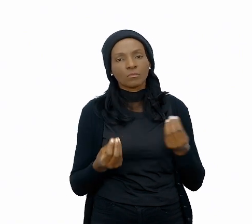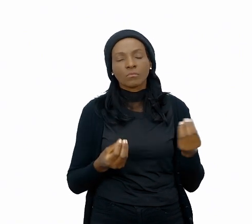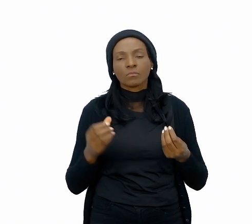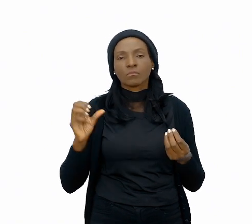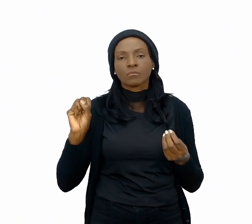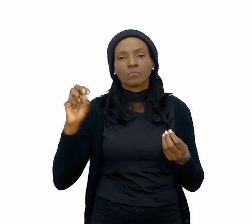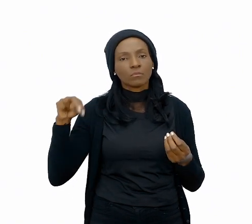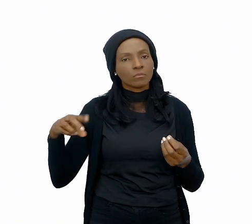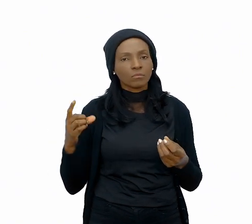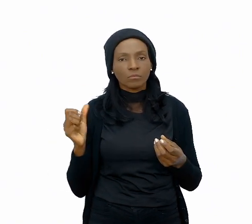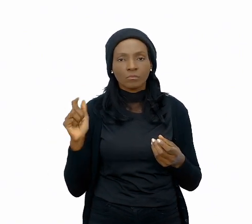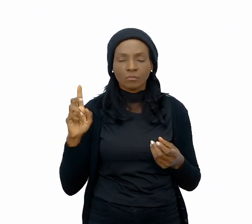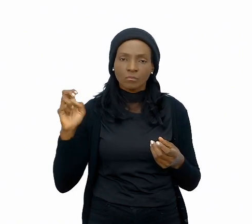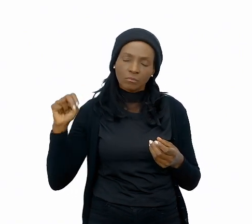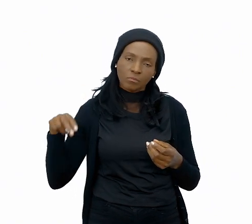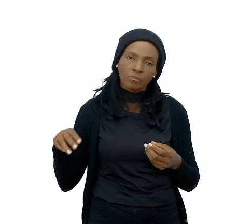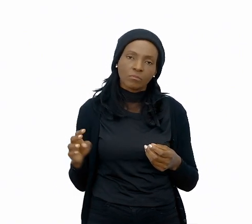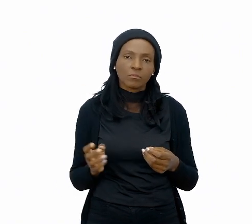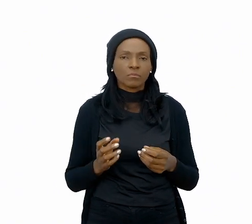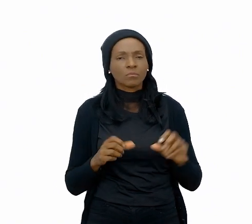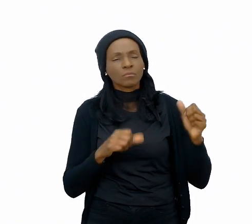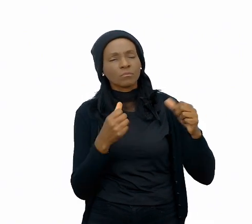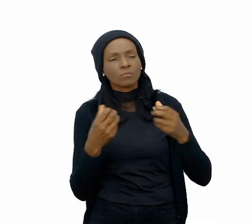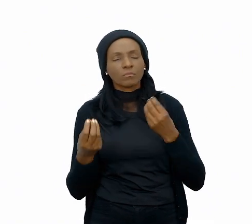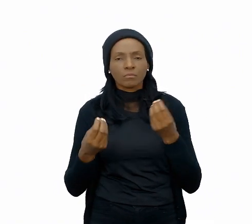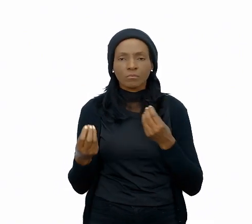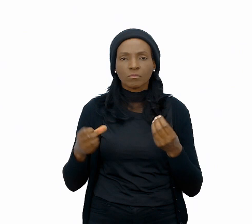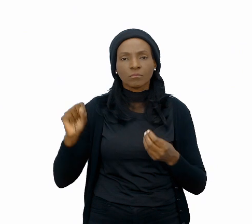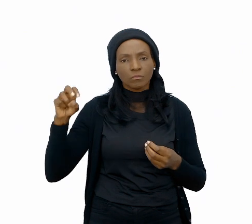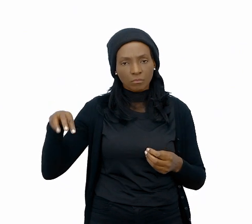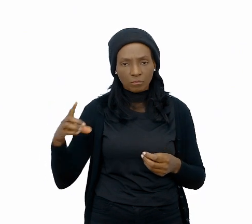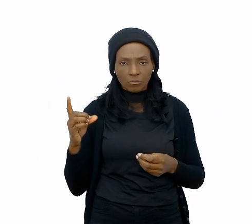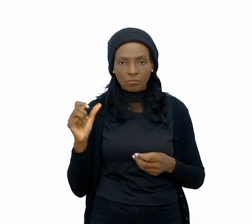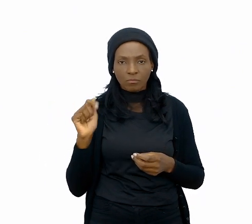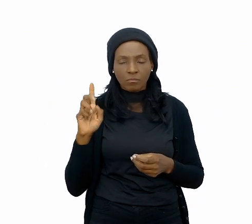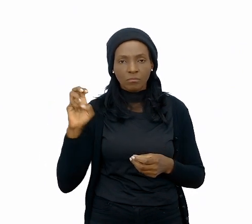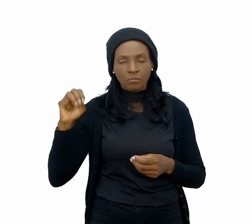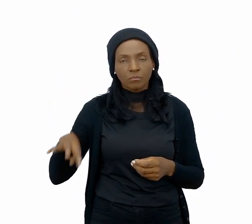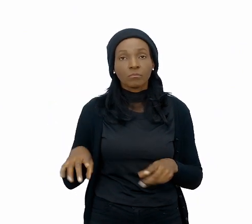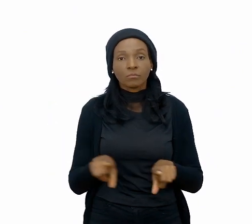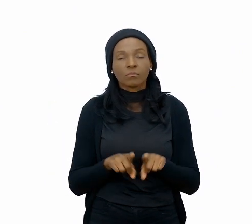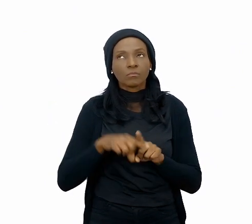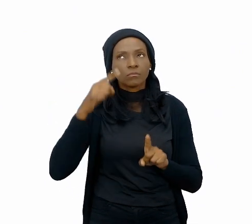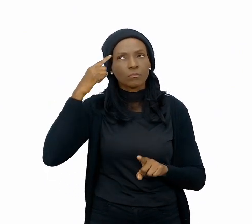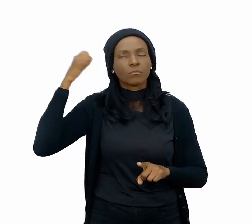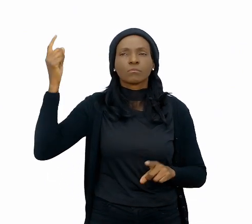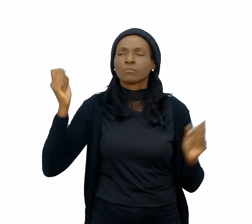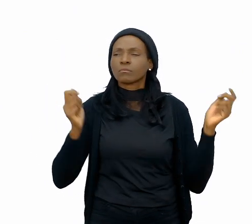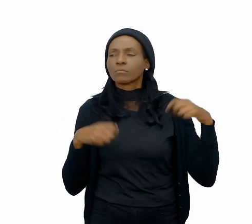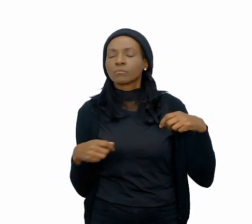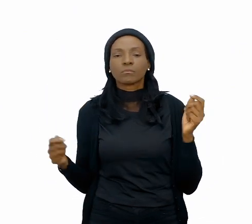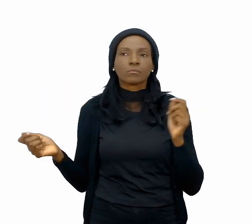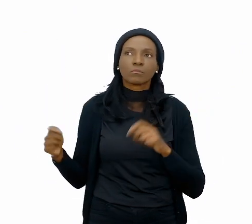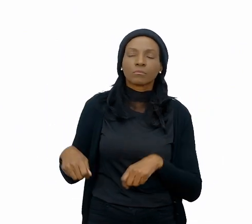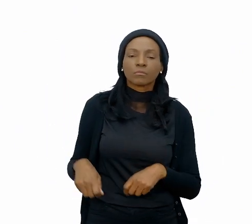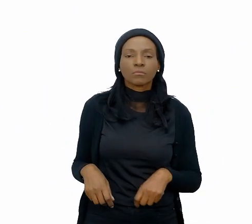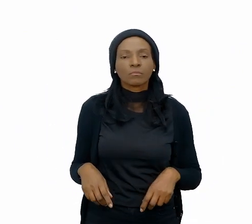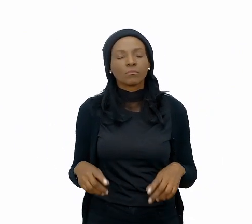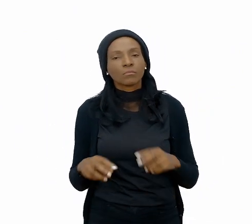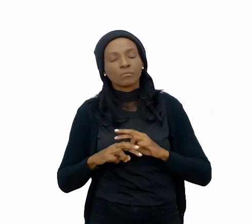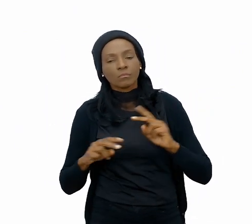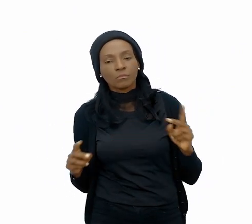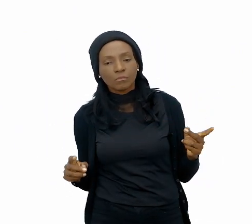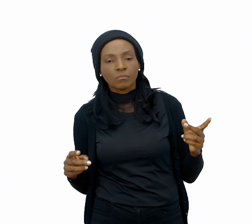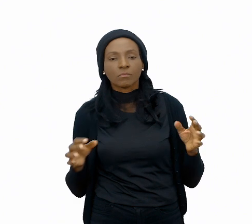analisar os dados de sondagens de números e também pensar em possibilidades de